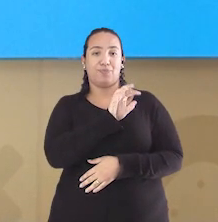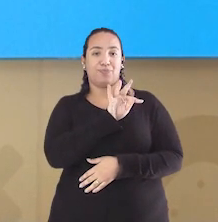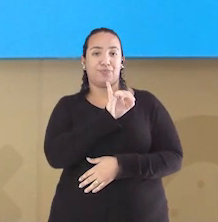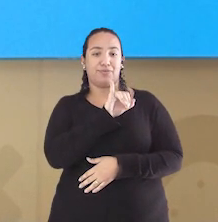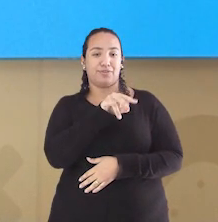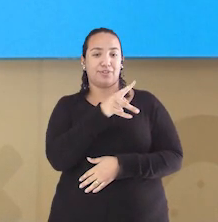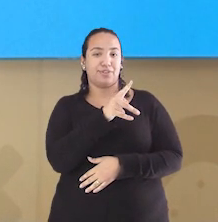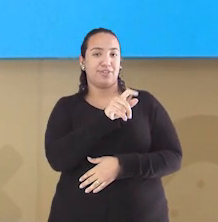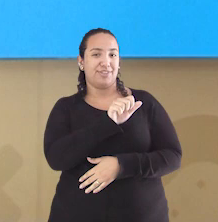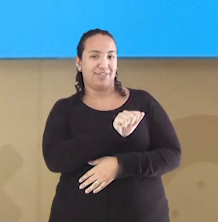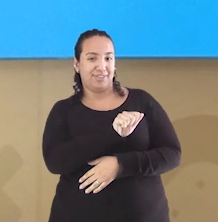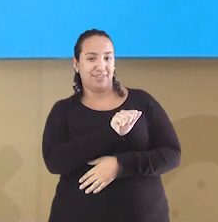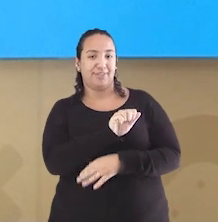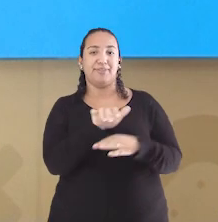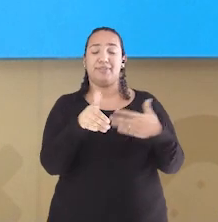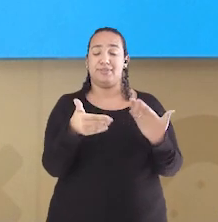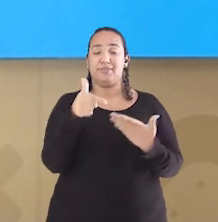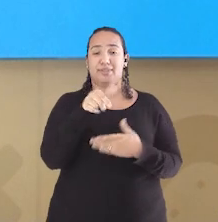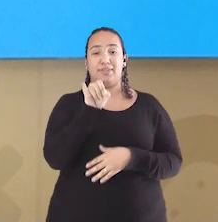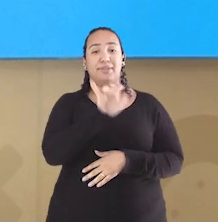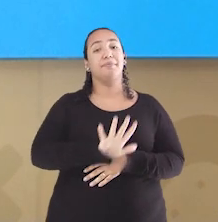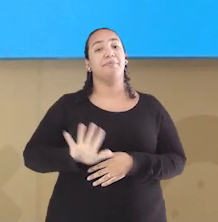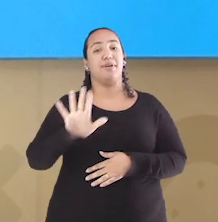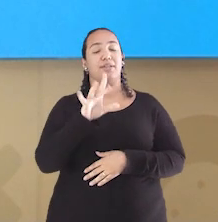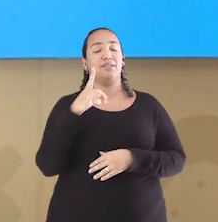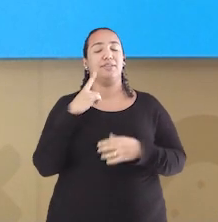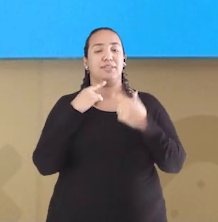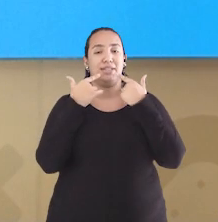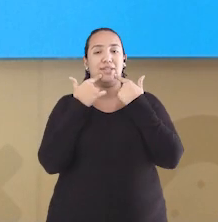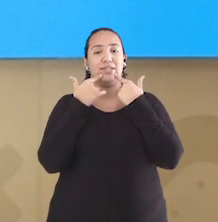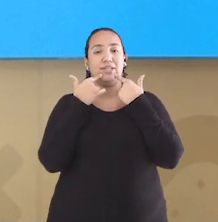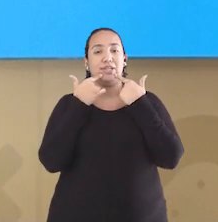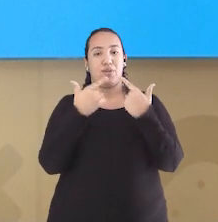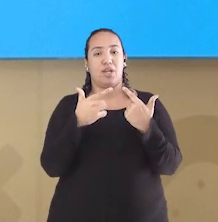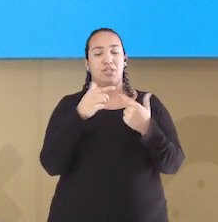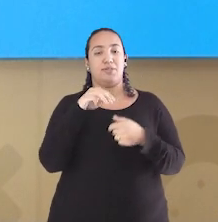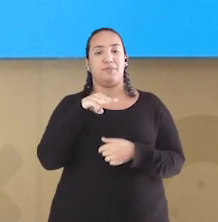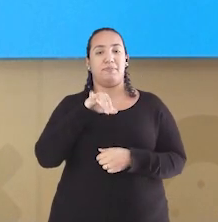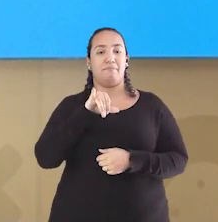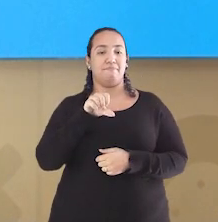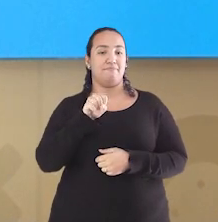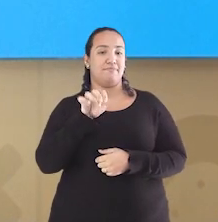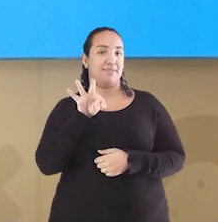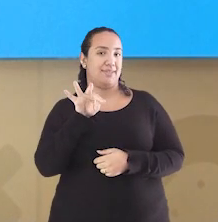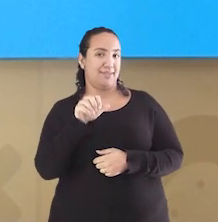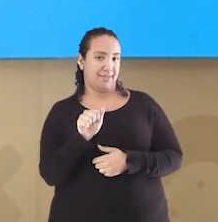Gotinha, sendo o elemento não verbal. Assim, esse cartaz apresenta a linguagem híbrida.